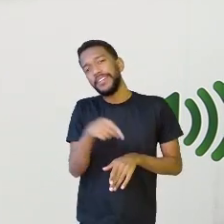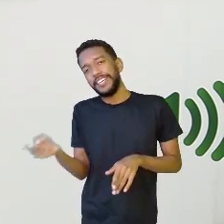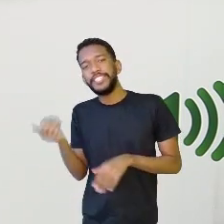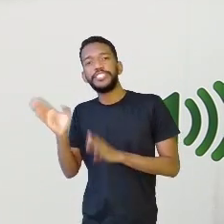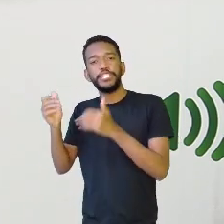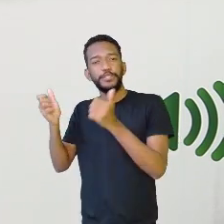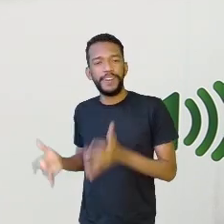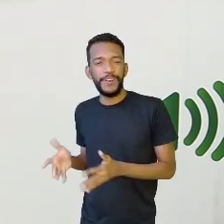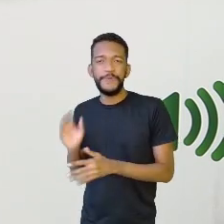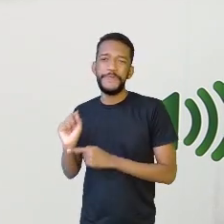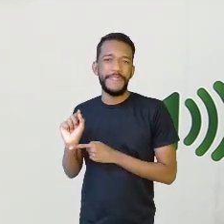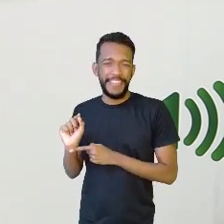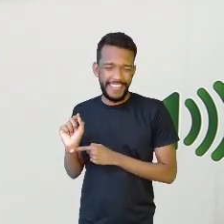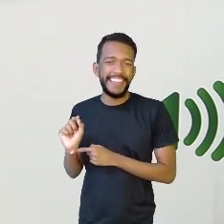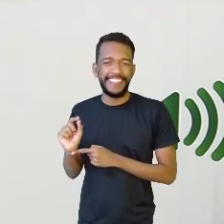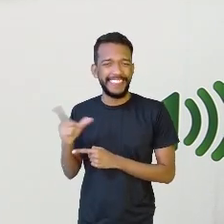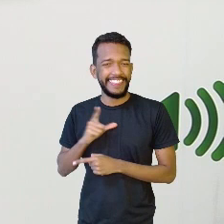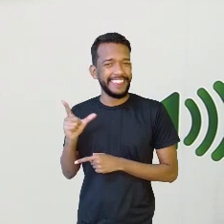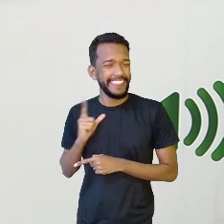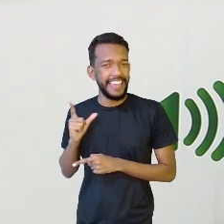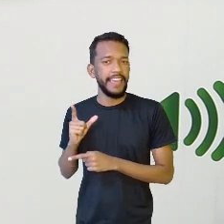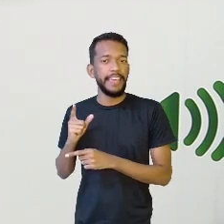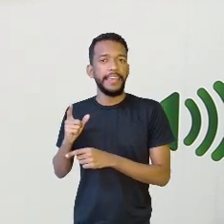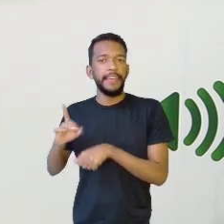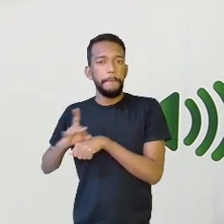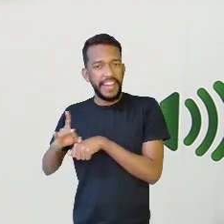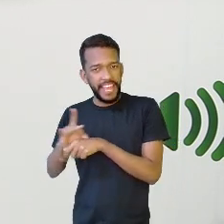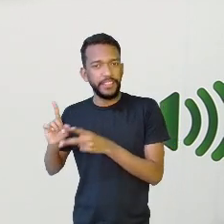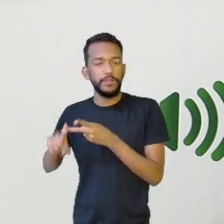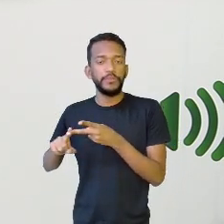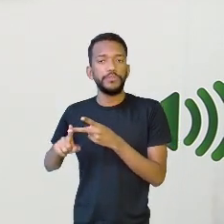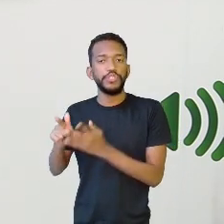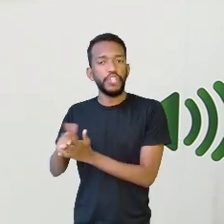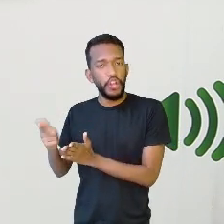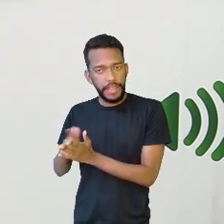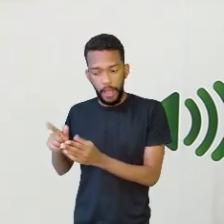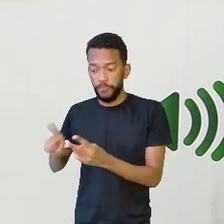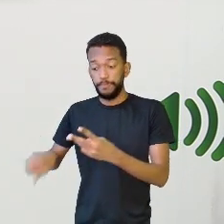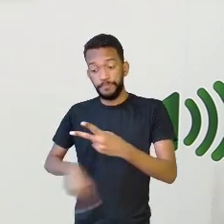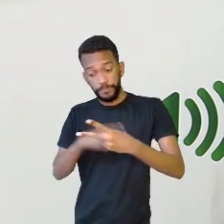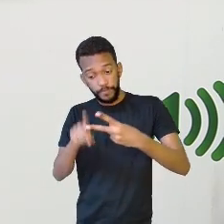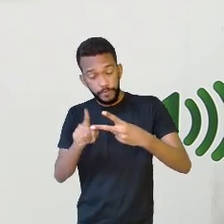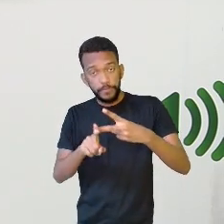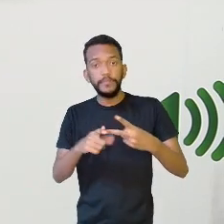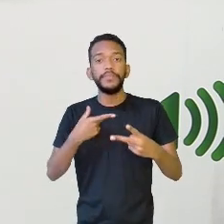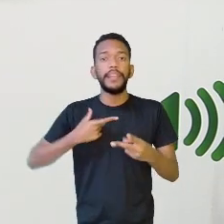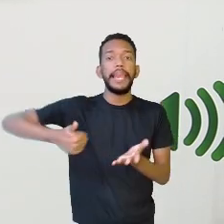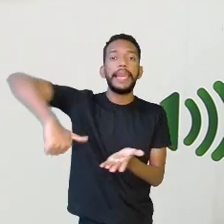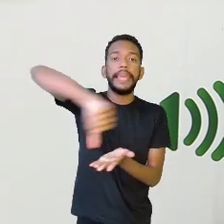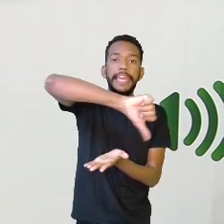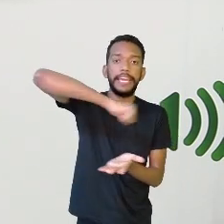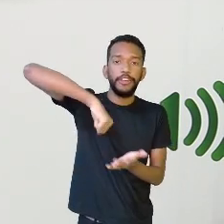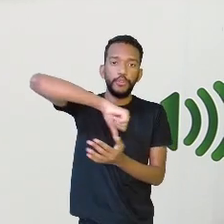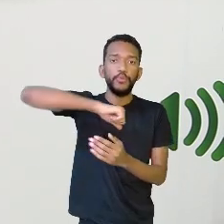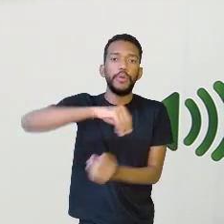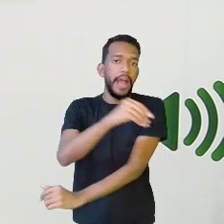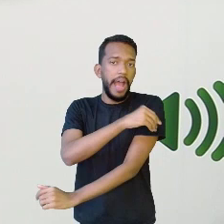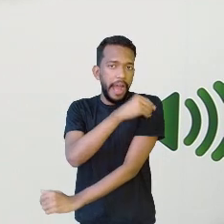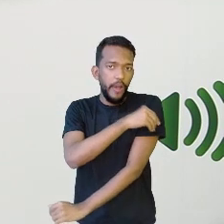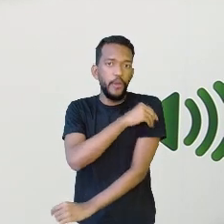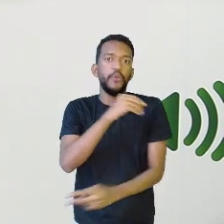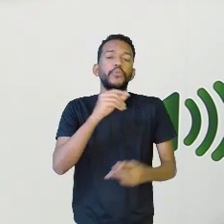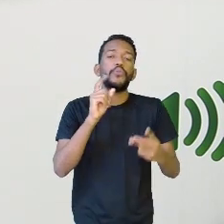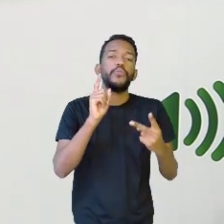carvão, jornal. Nós temos o combustível líquido, que aí nós temos o álcool e a gasolina, mas nós